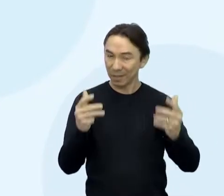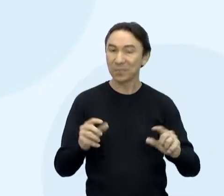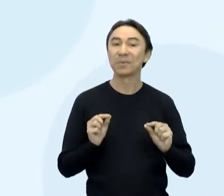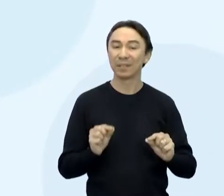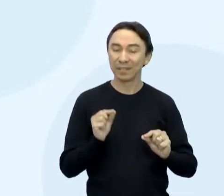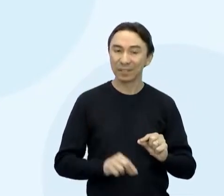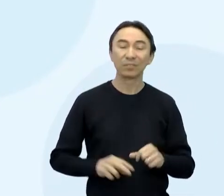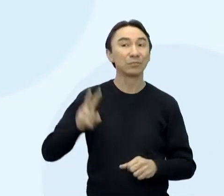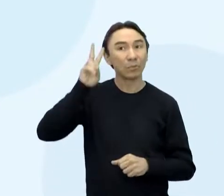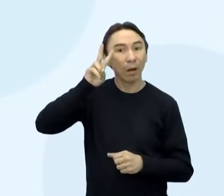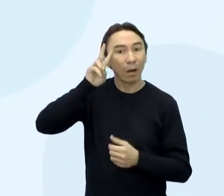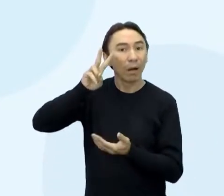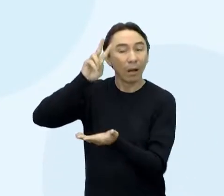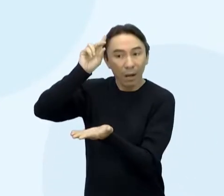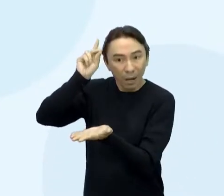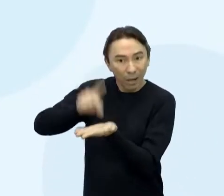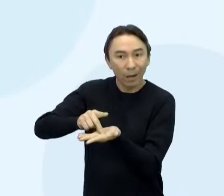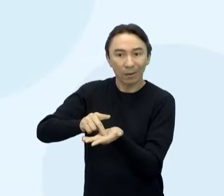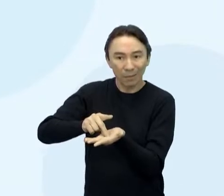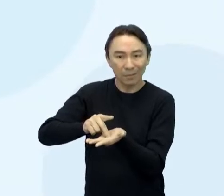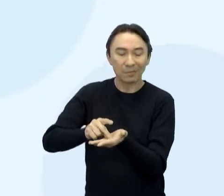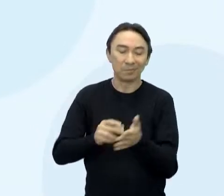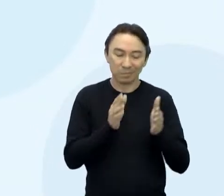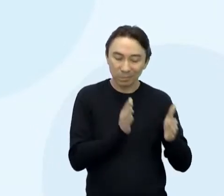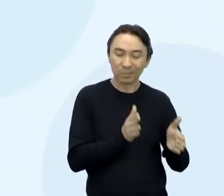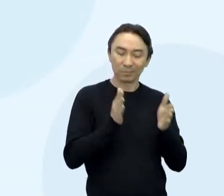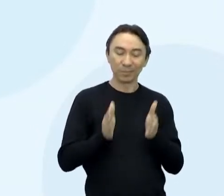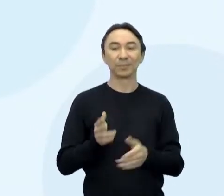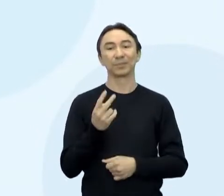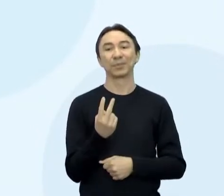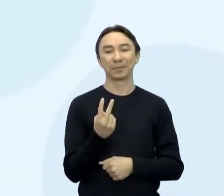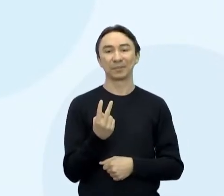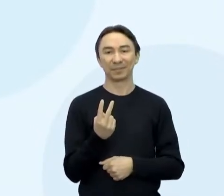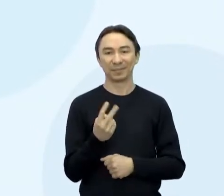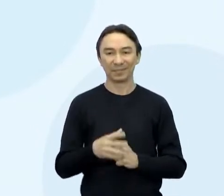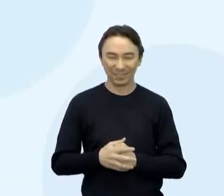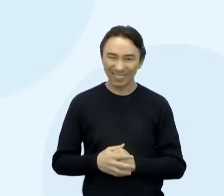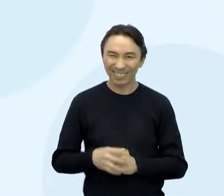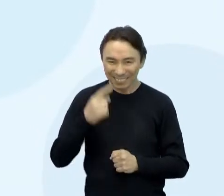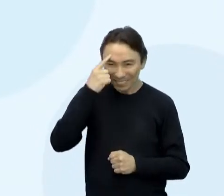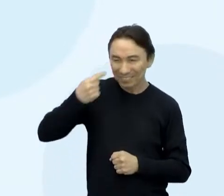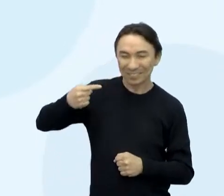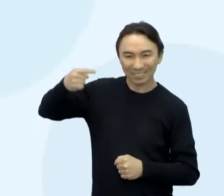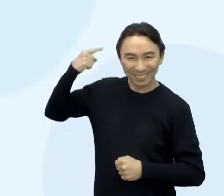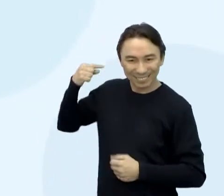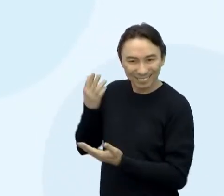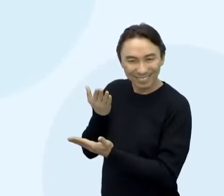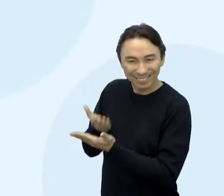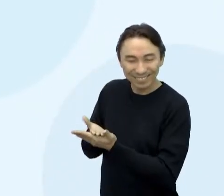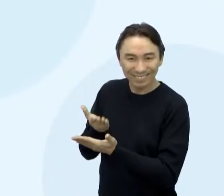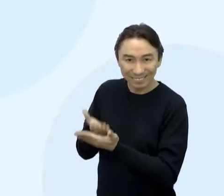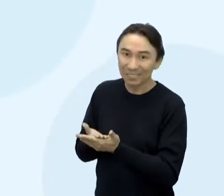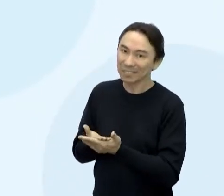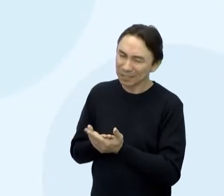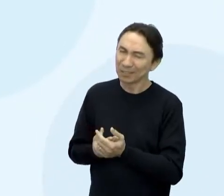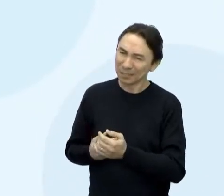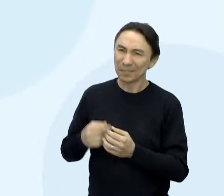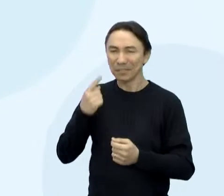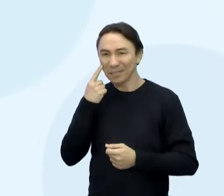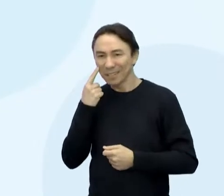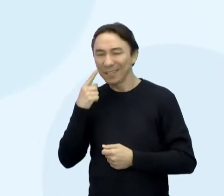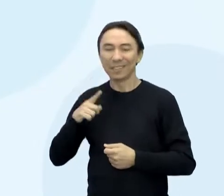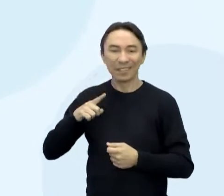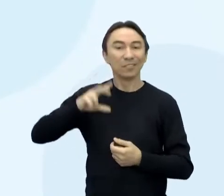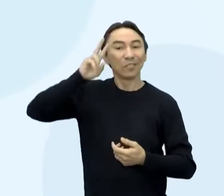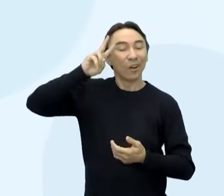2. Exatamente, né? Na nossa última aula, a gente viu um pouquinho mais a respeito de algumas histórias reais e hoje